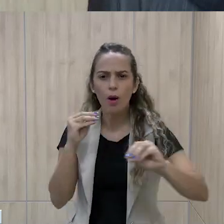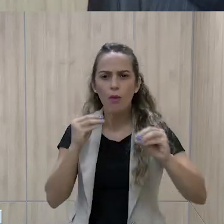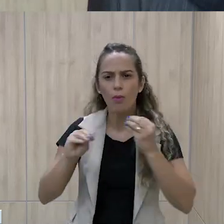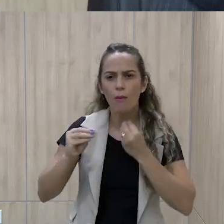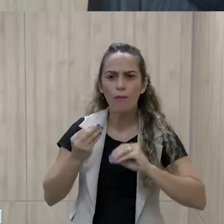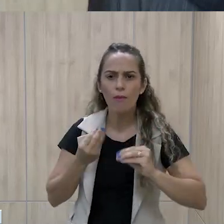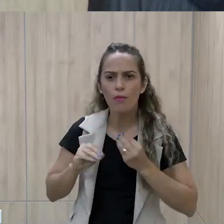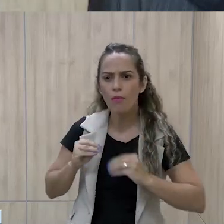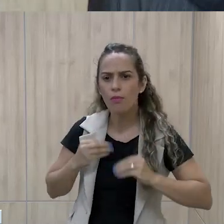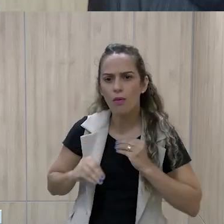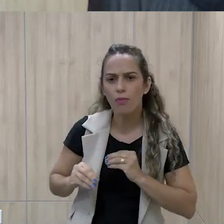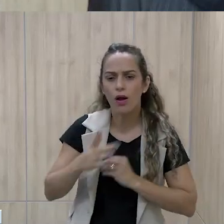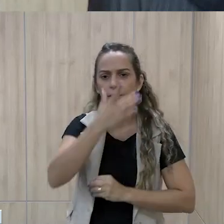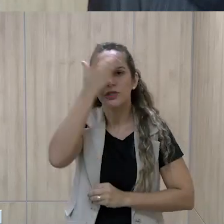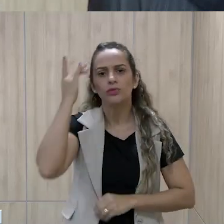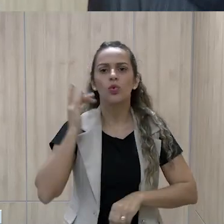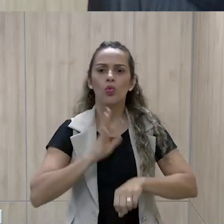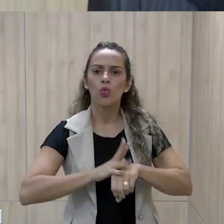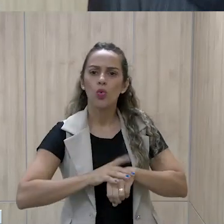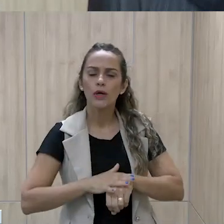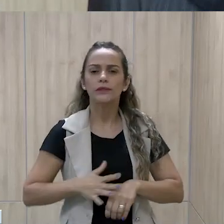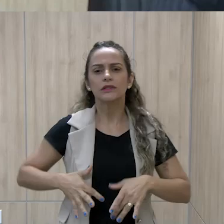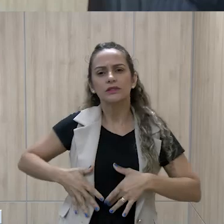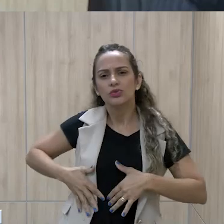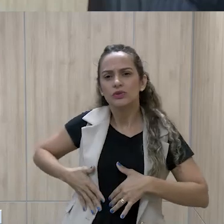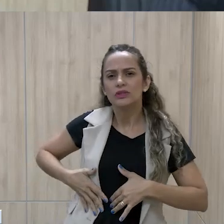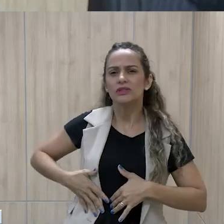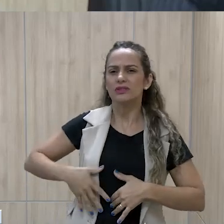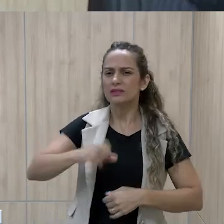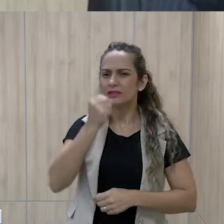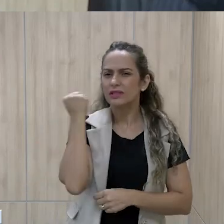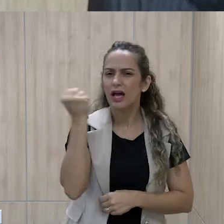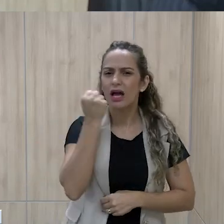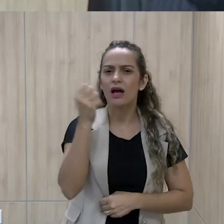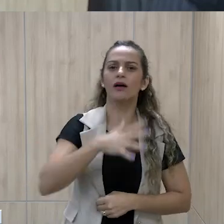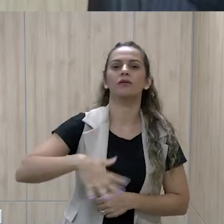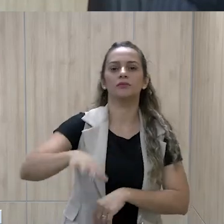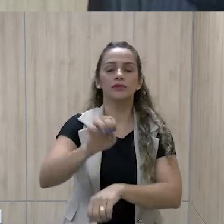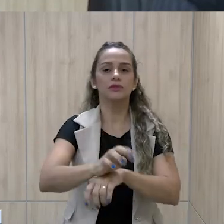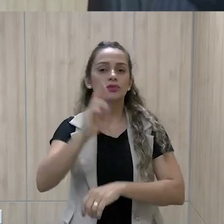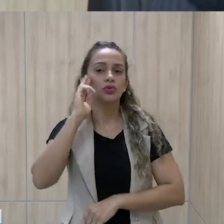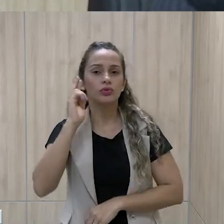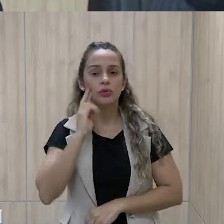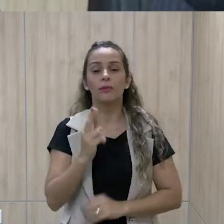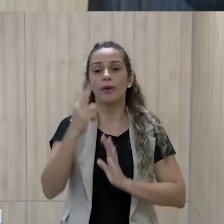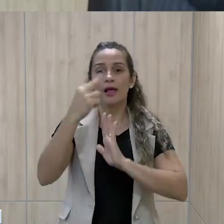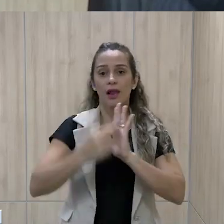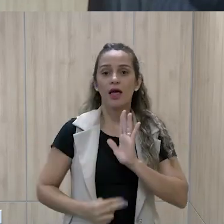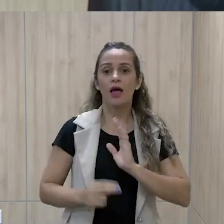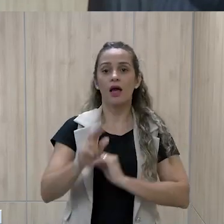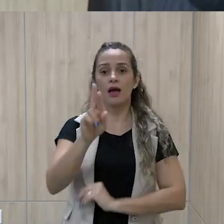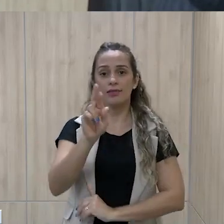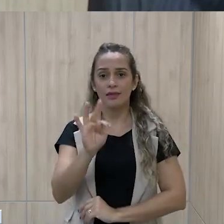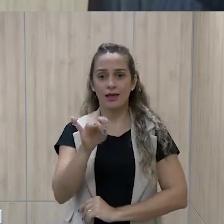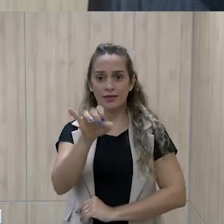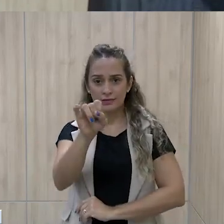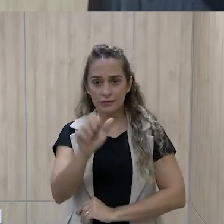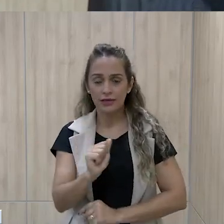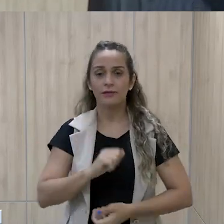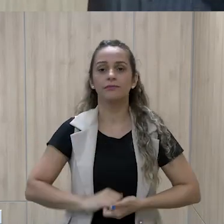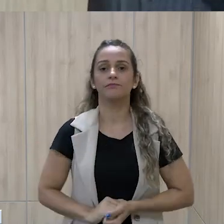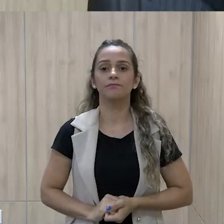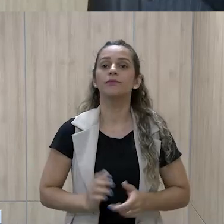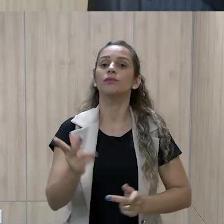informações e quantitativo de pessoas quando doenças renais Crônicas do âmbito do Estado de Rondônia para relatar deputada